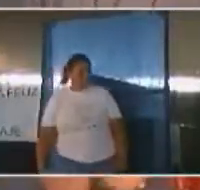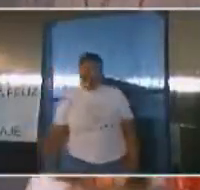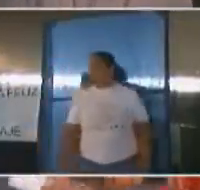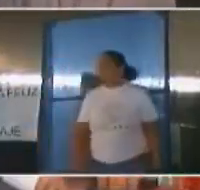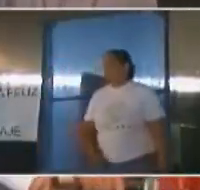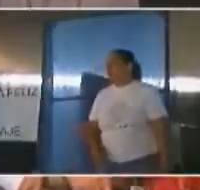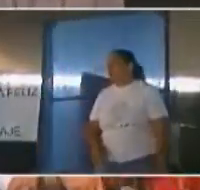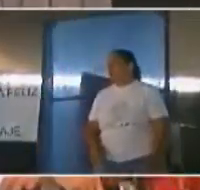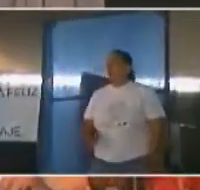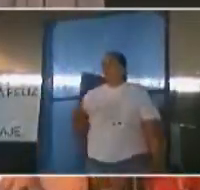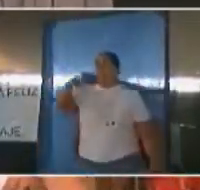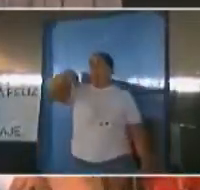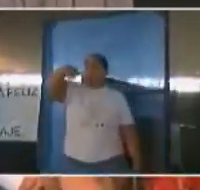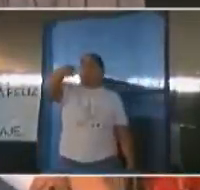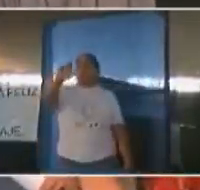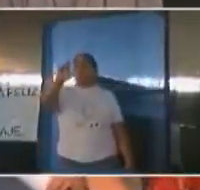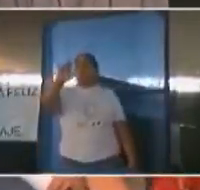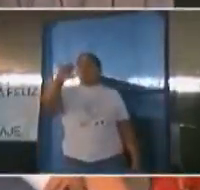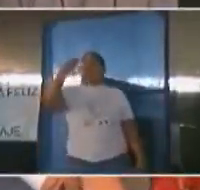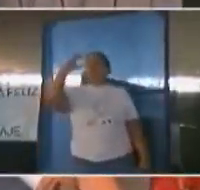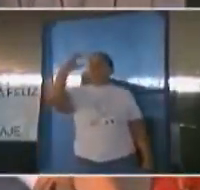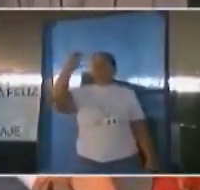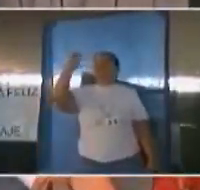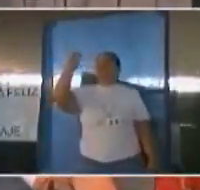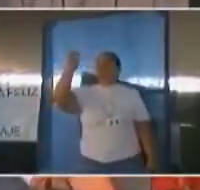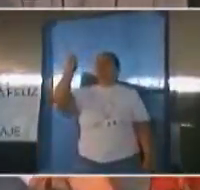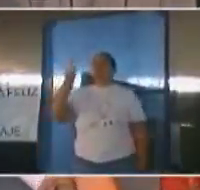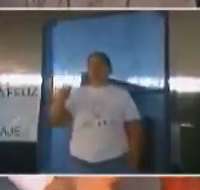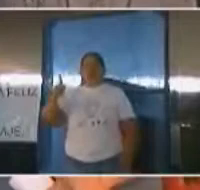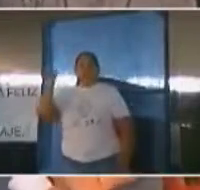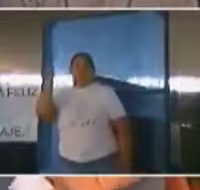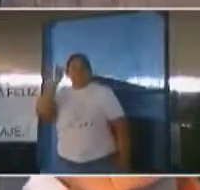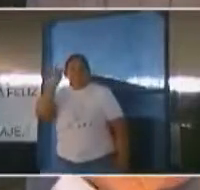Meu nome é Maurício, sou de São Paulo, mas eu sou estudante da EST.